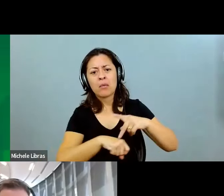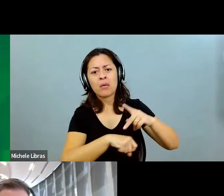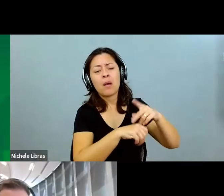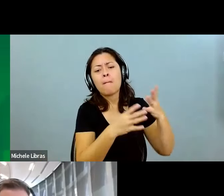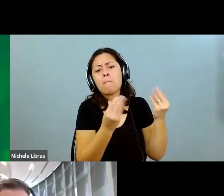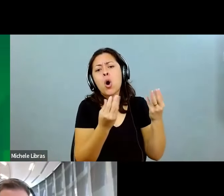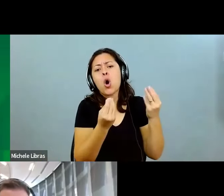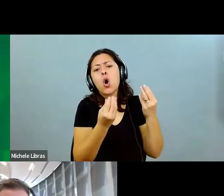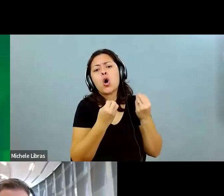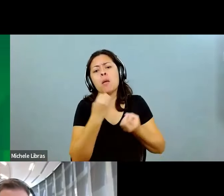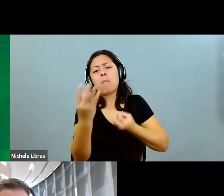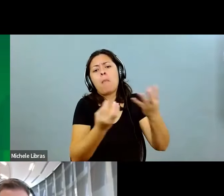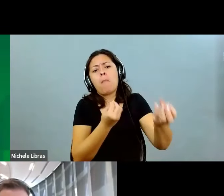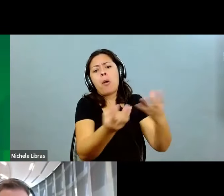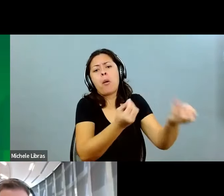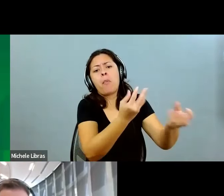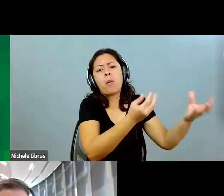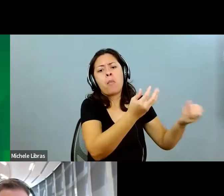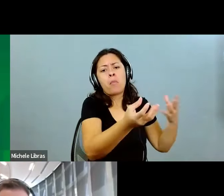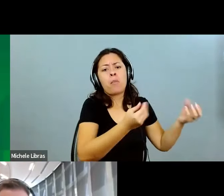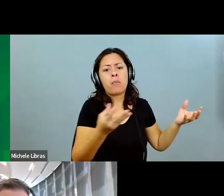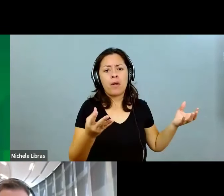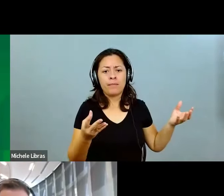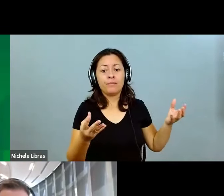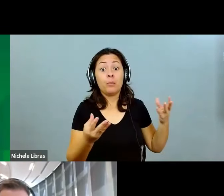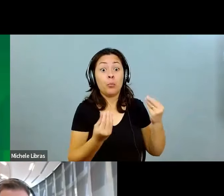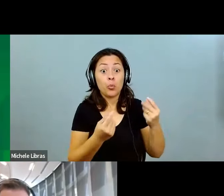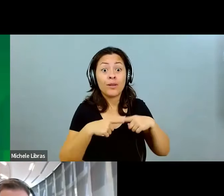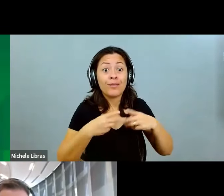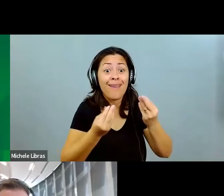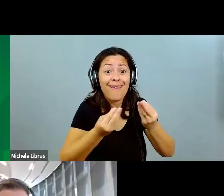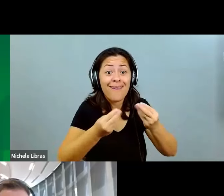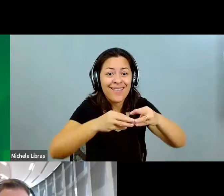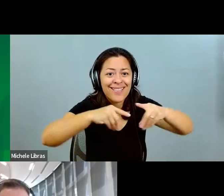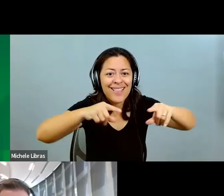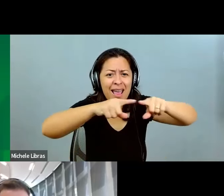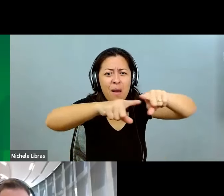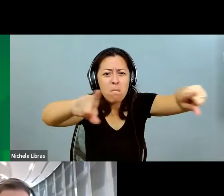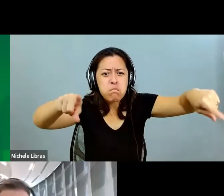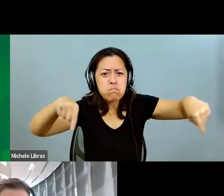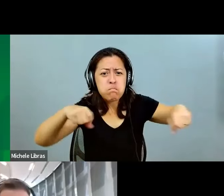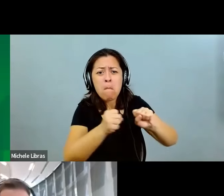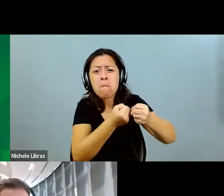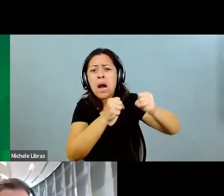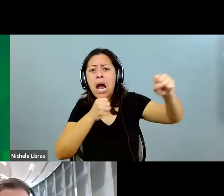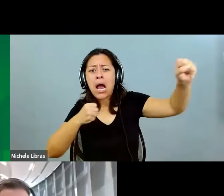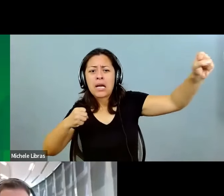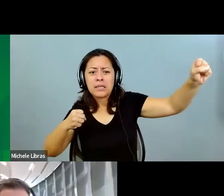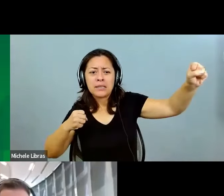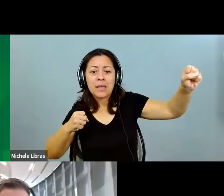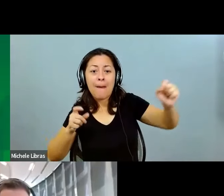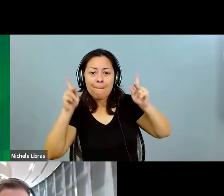oferta porque a capacidade instalada Ela é maior do que o consumo e aí os preços caem